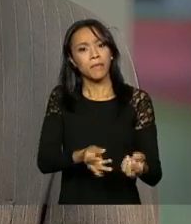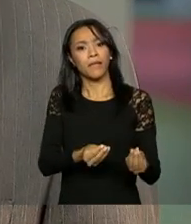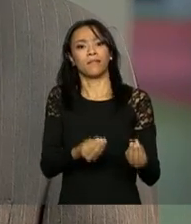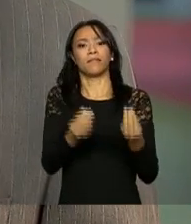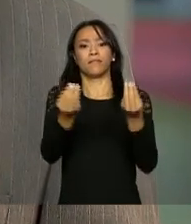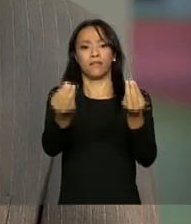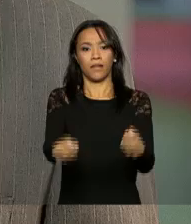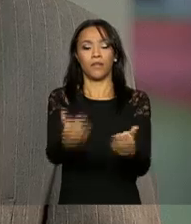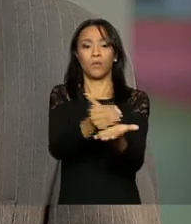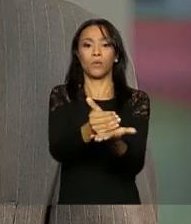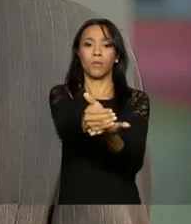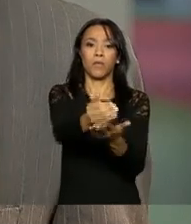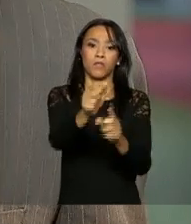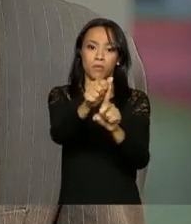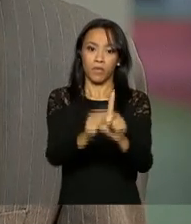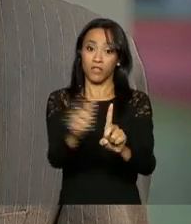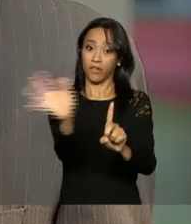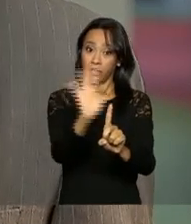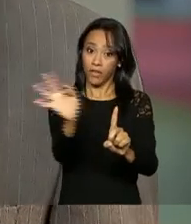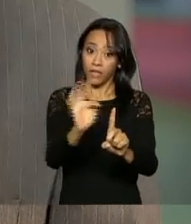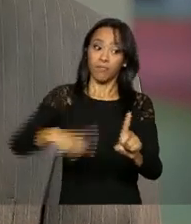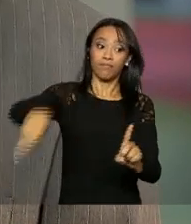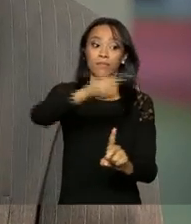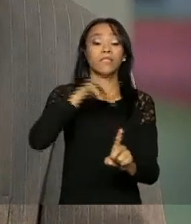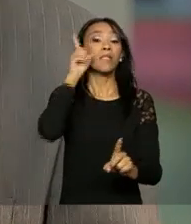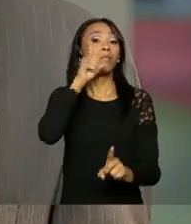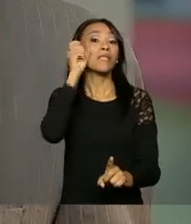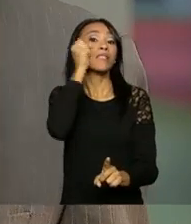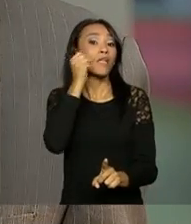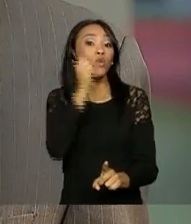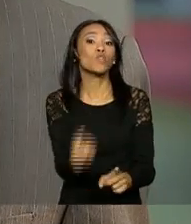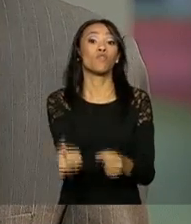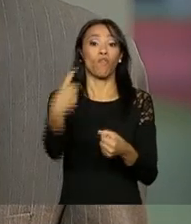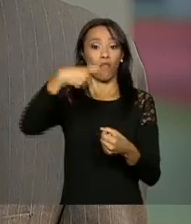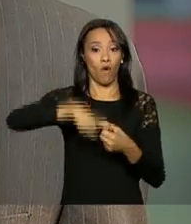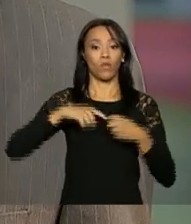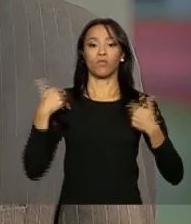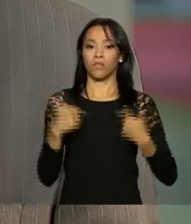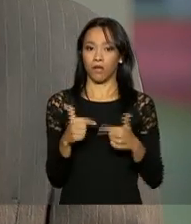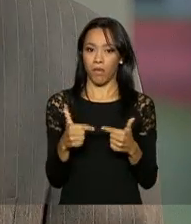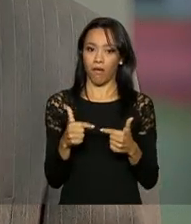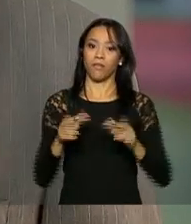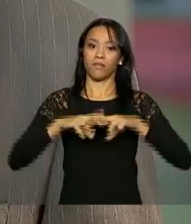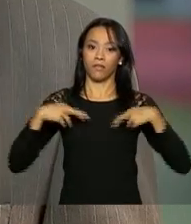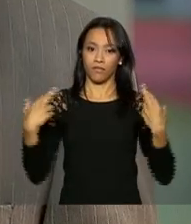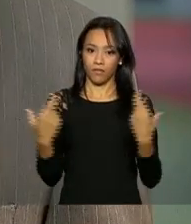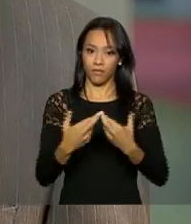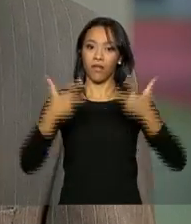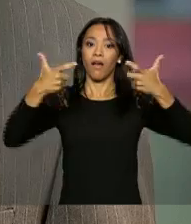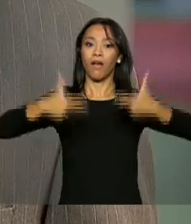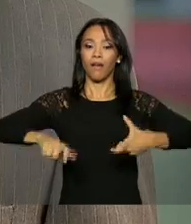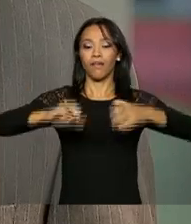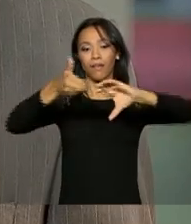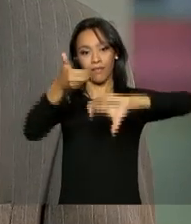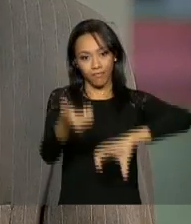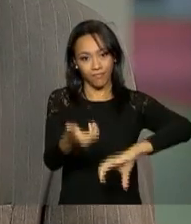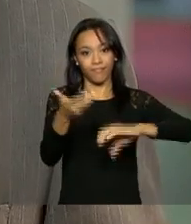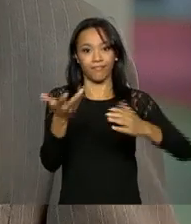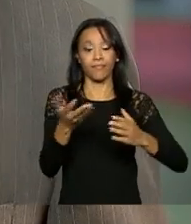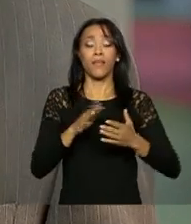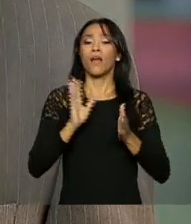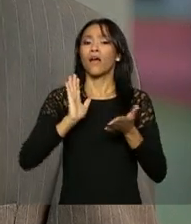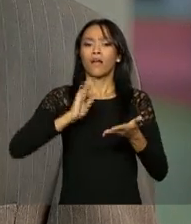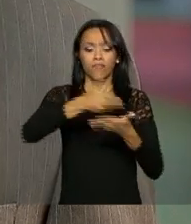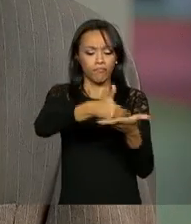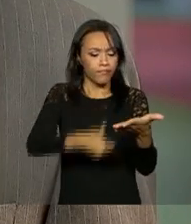começo de fevereiro, no dia em que deputados e senadores retomam oficialmente os trabalhos depois do recesso de fim de ano. Na mensagem,